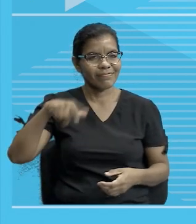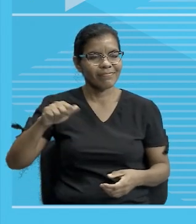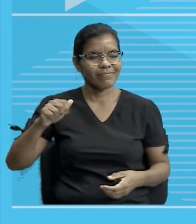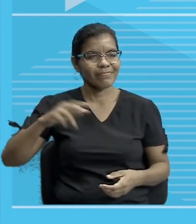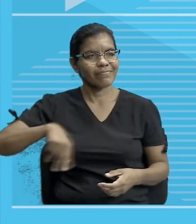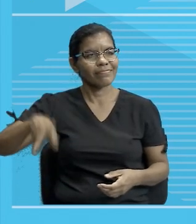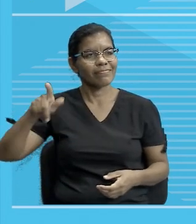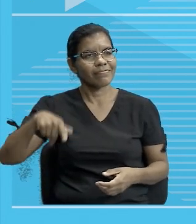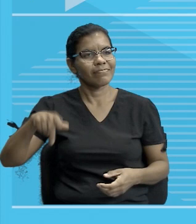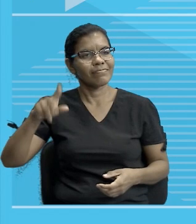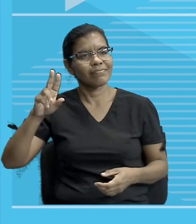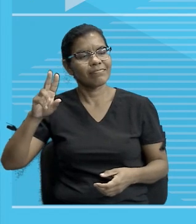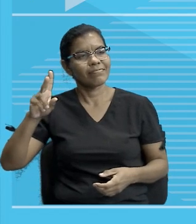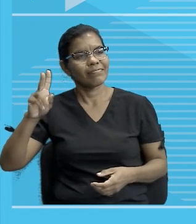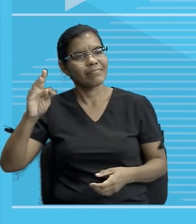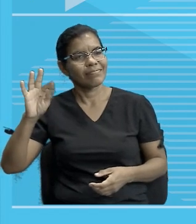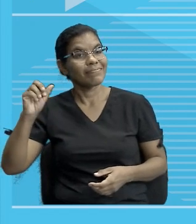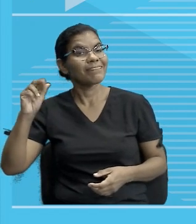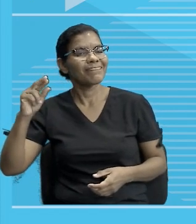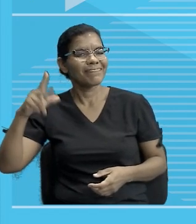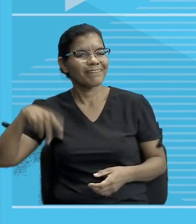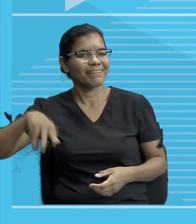terra boa, viu?